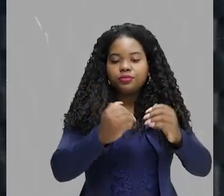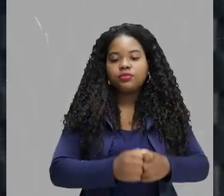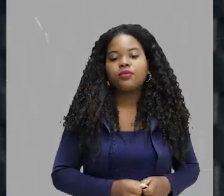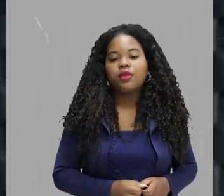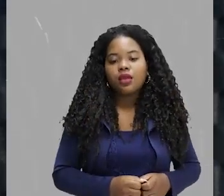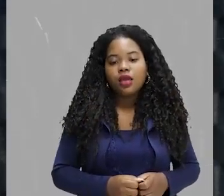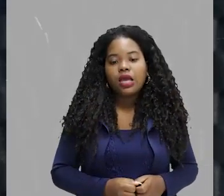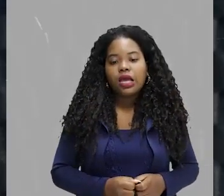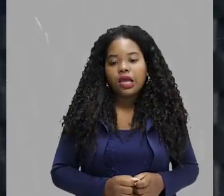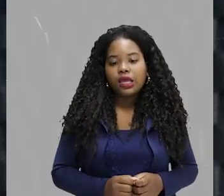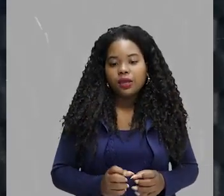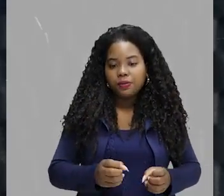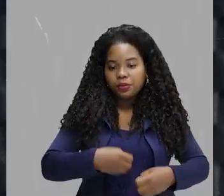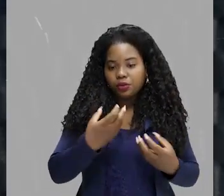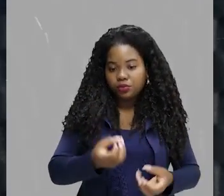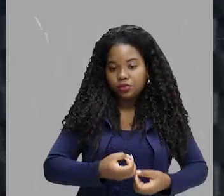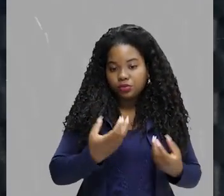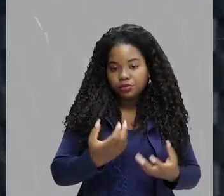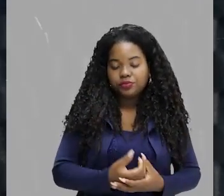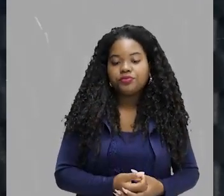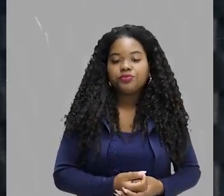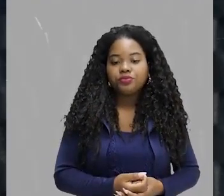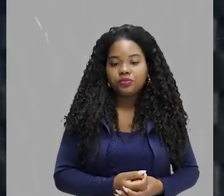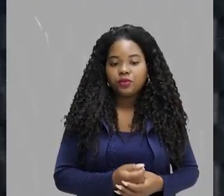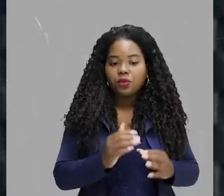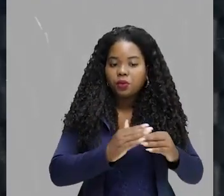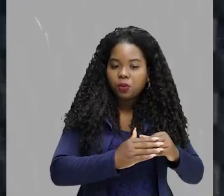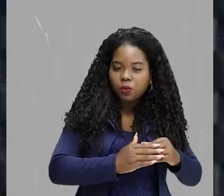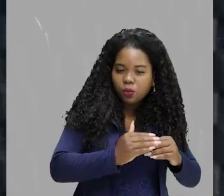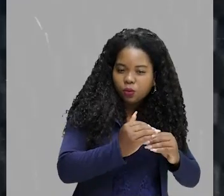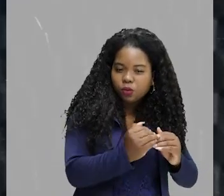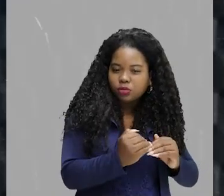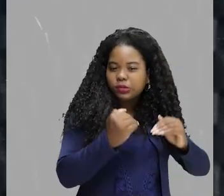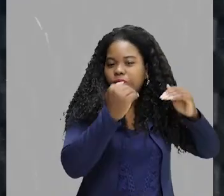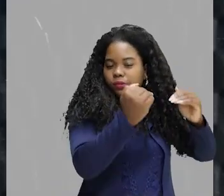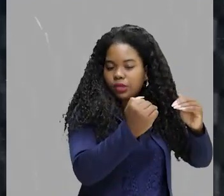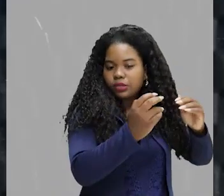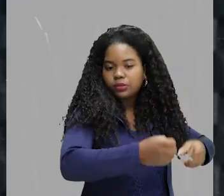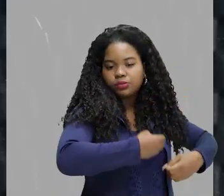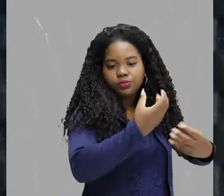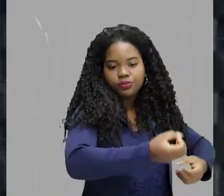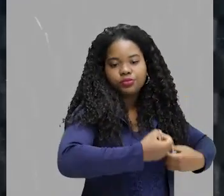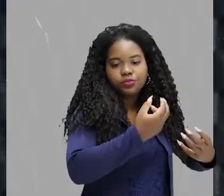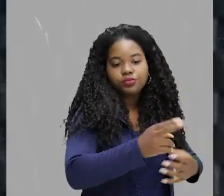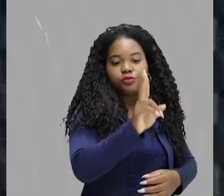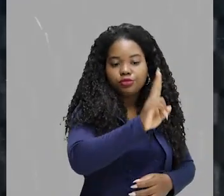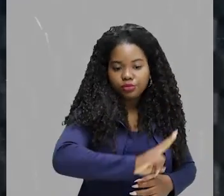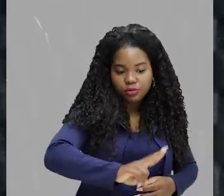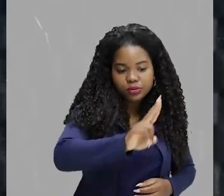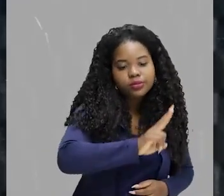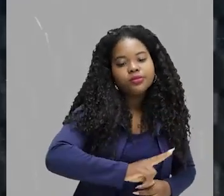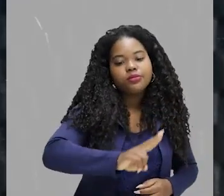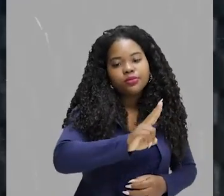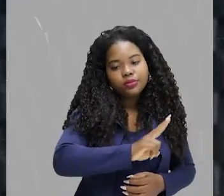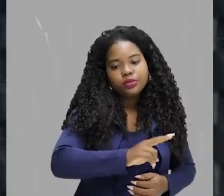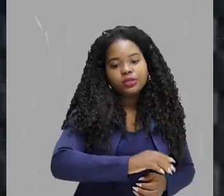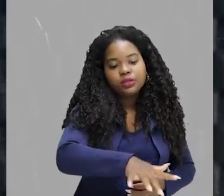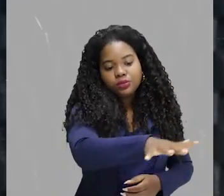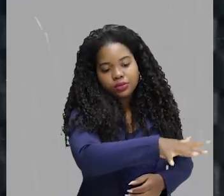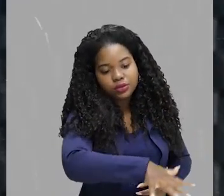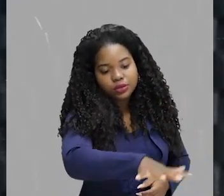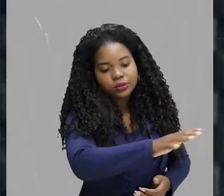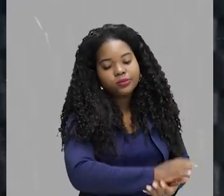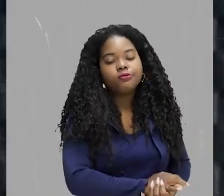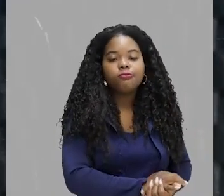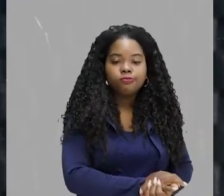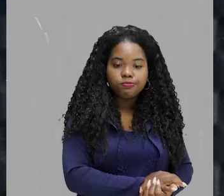que a gente tinha antes. Isso quer dizer que quanto mais capacidade produtiva, mais utilização de matéria-prima, ou seja,